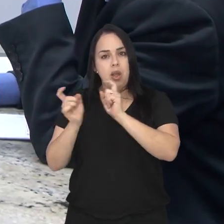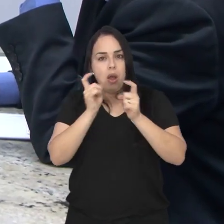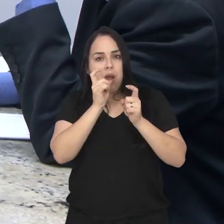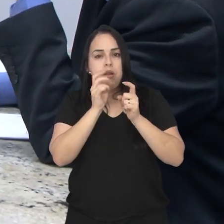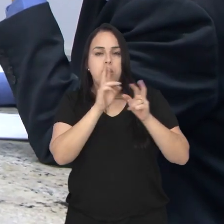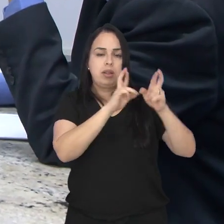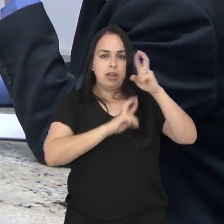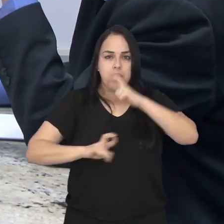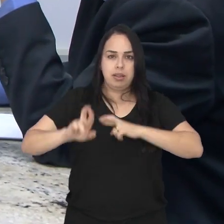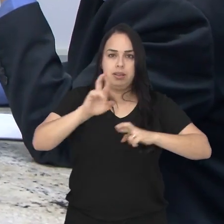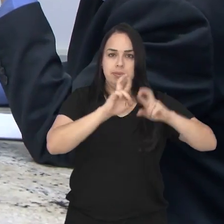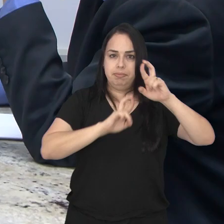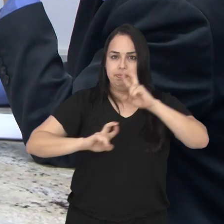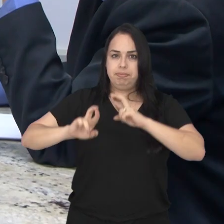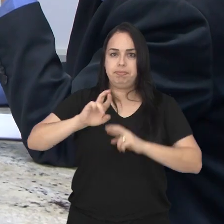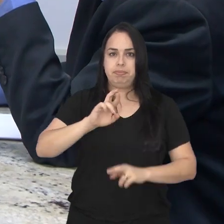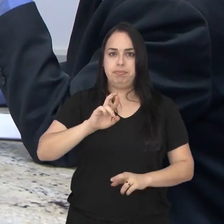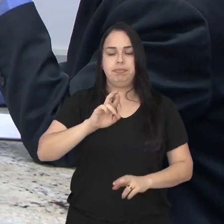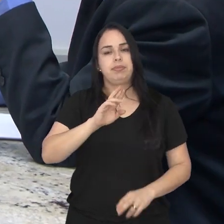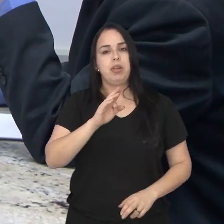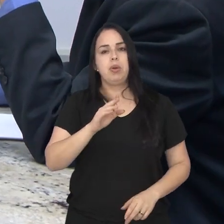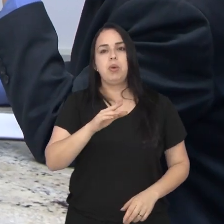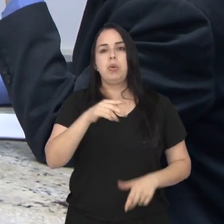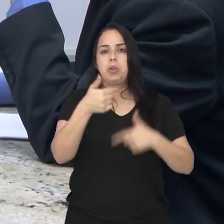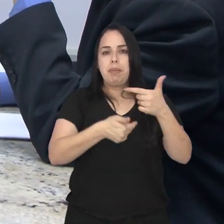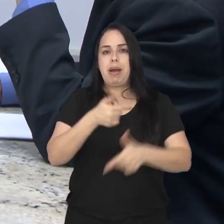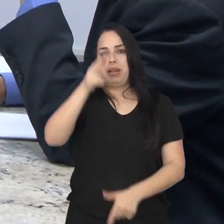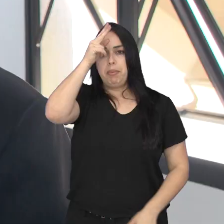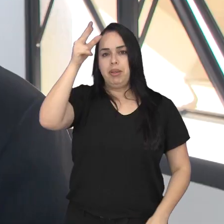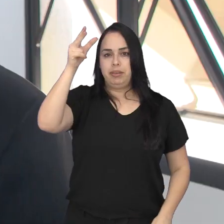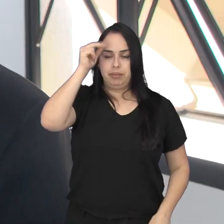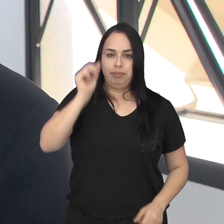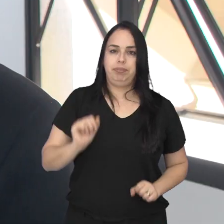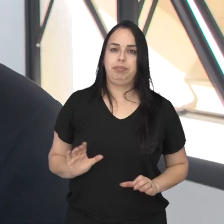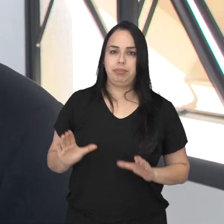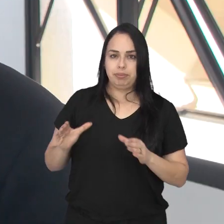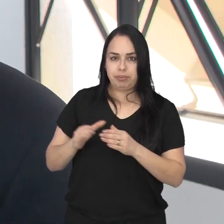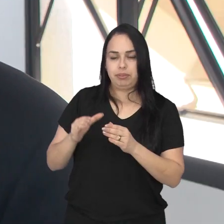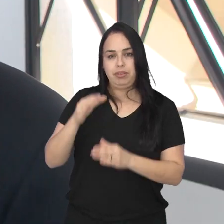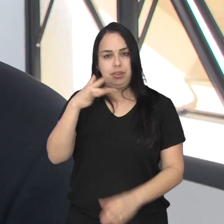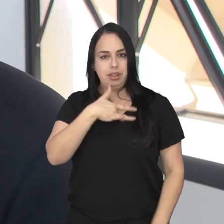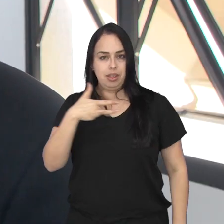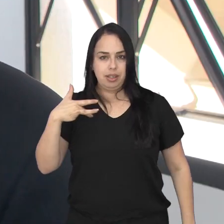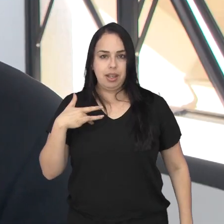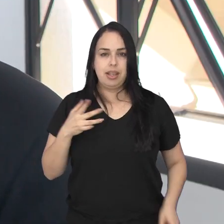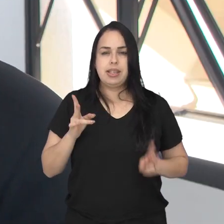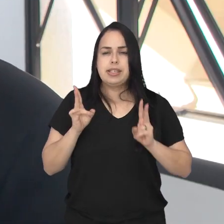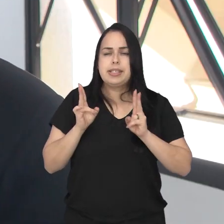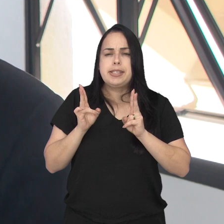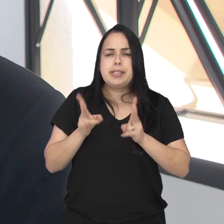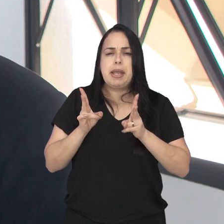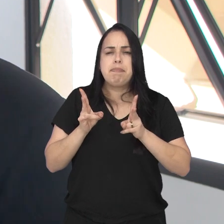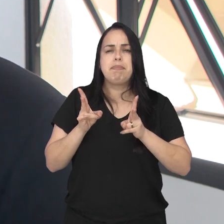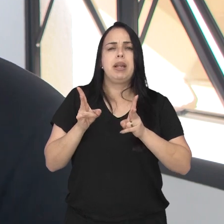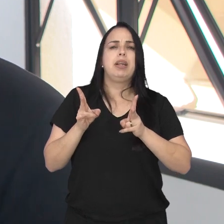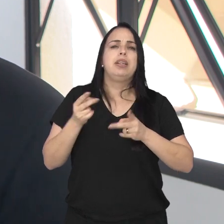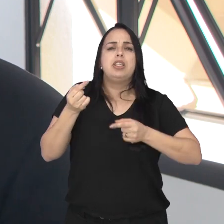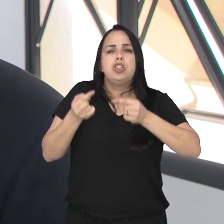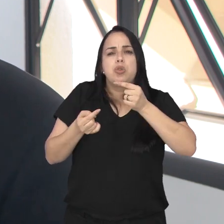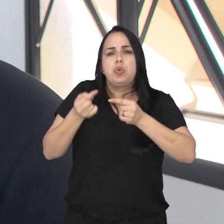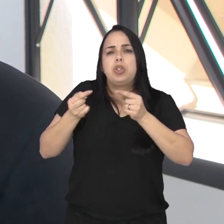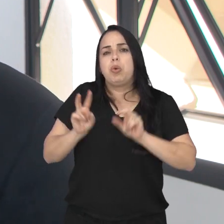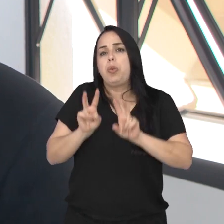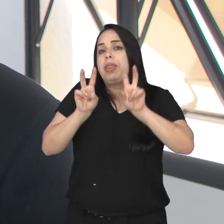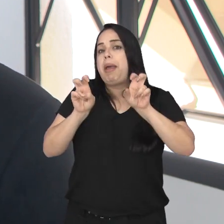encontros para fiscalizar o serviços do poder público a ideia da comissão de saúde sempre foi essa de